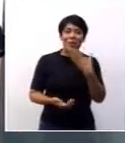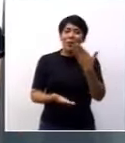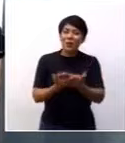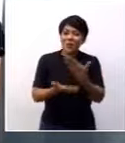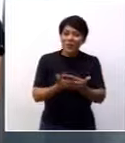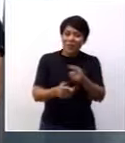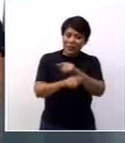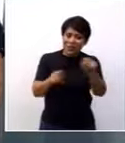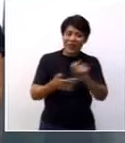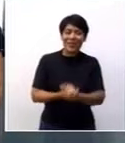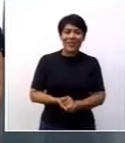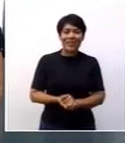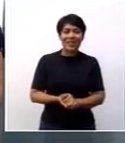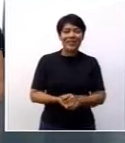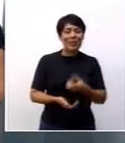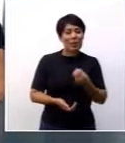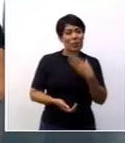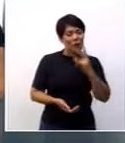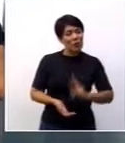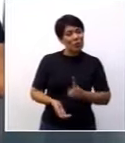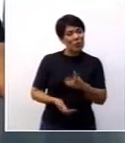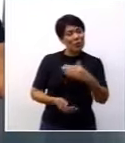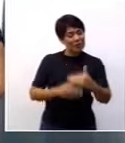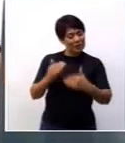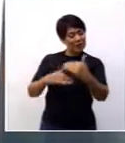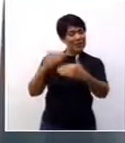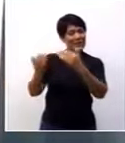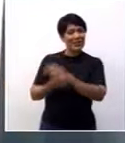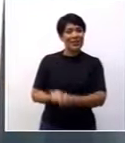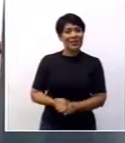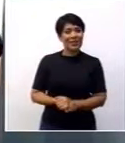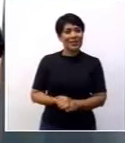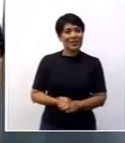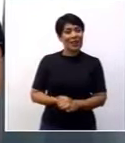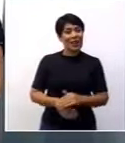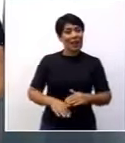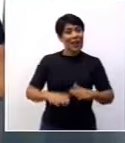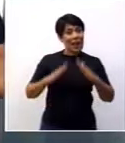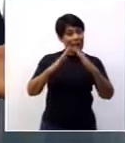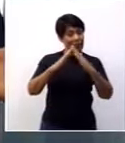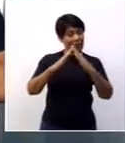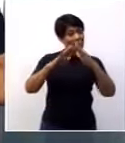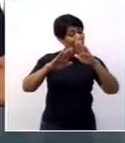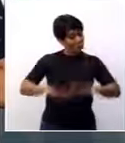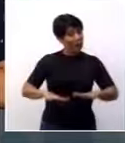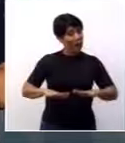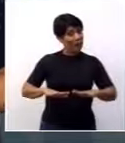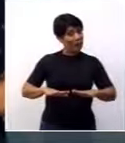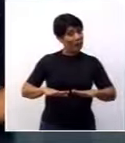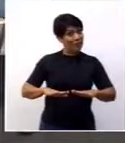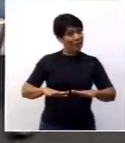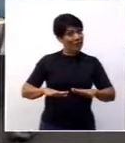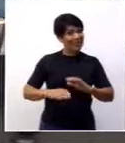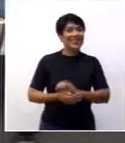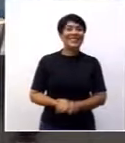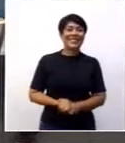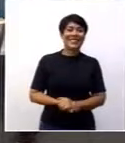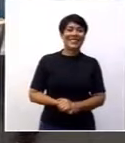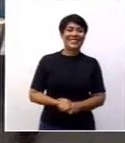para vocês. Boa continuidade nesse processo. Fique em casa. Muito bom.